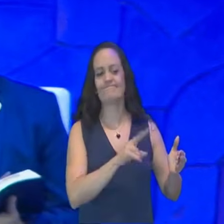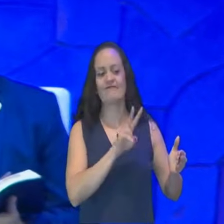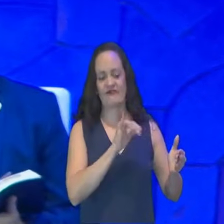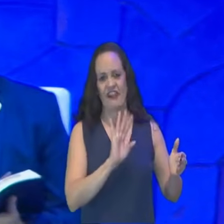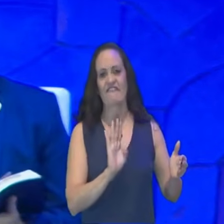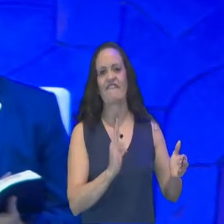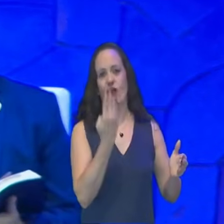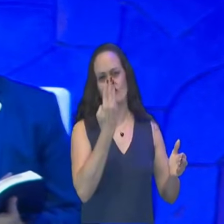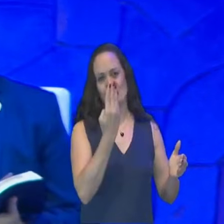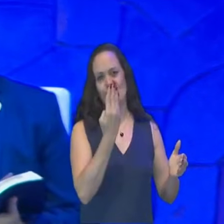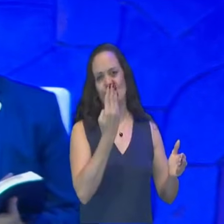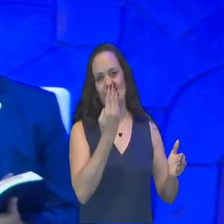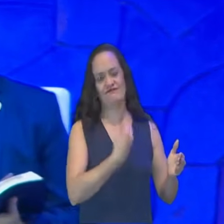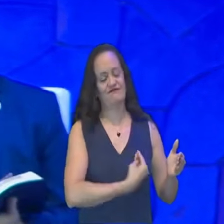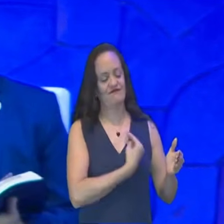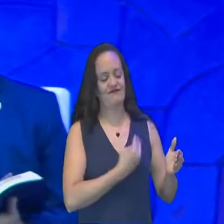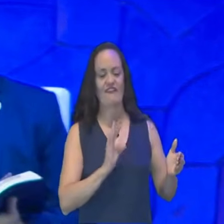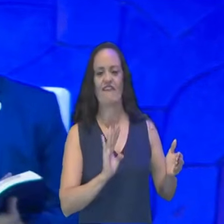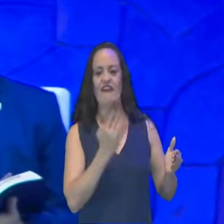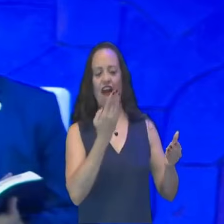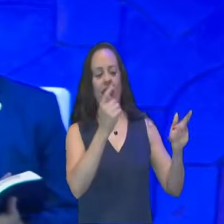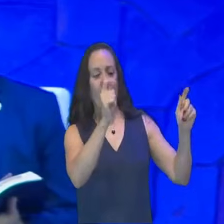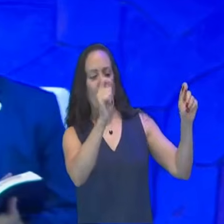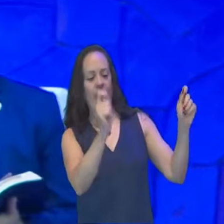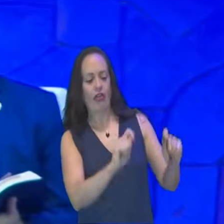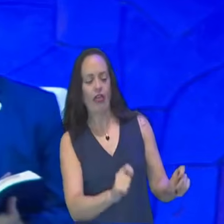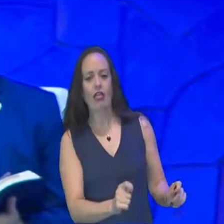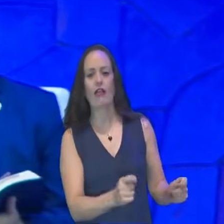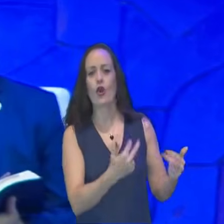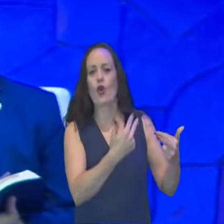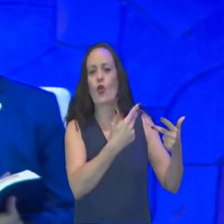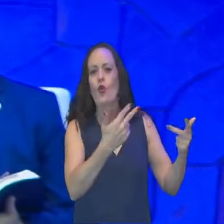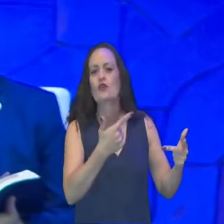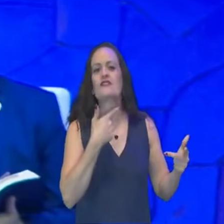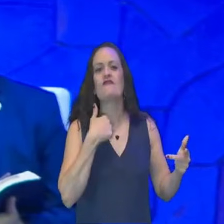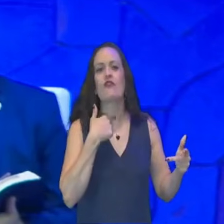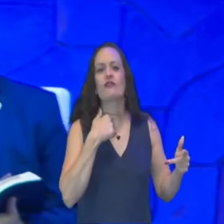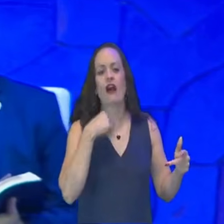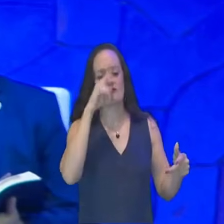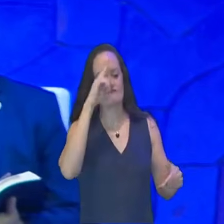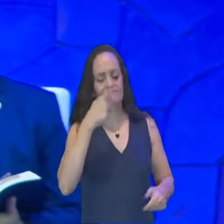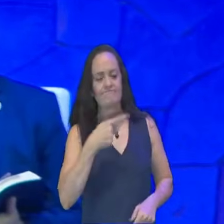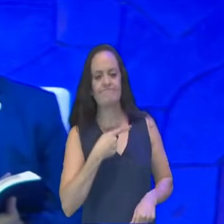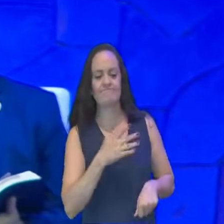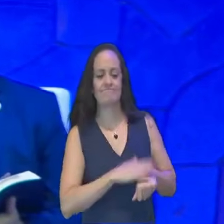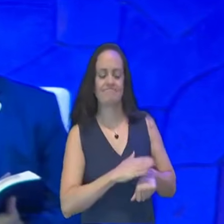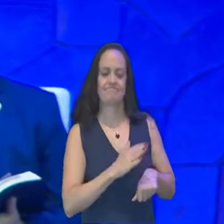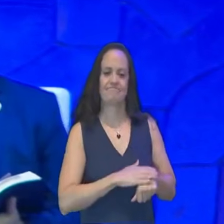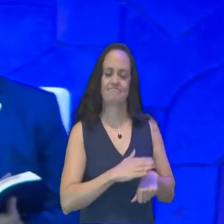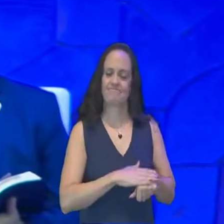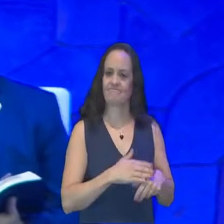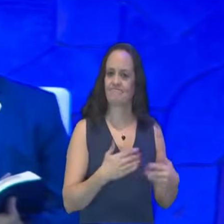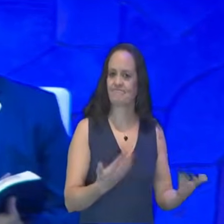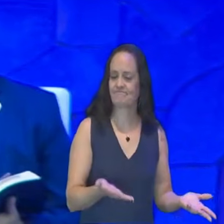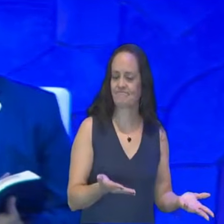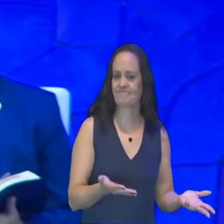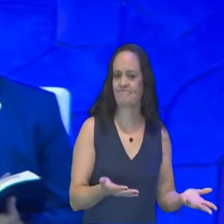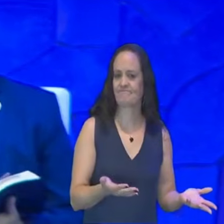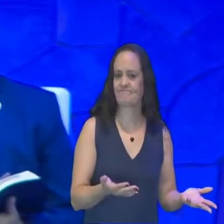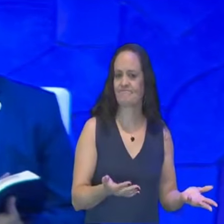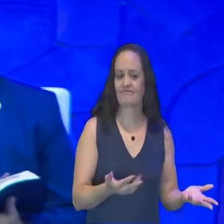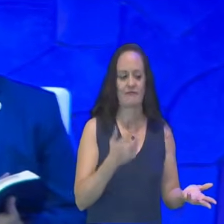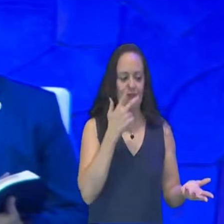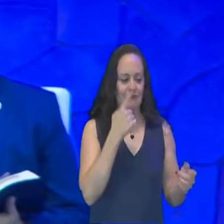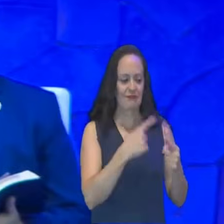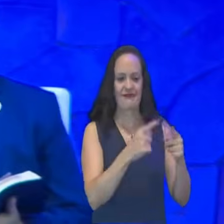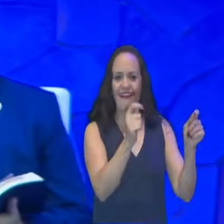falsos deuses, ídolos criados segundo a nossa vontade, onde um Deus que é mais parecido comigo do